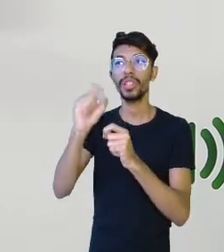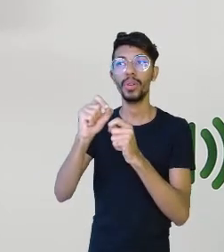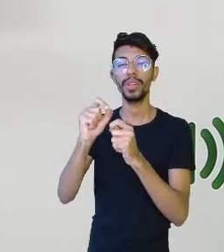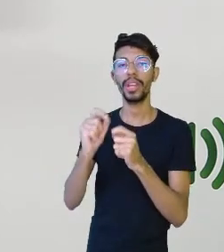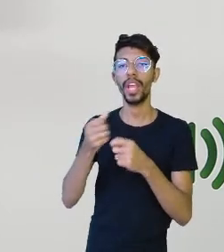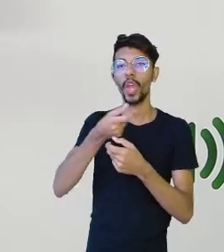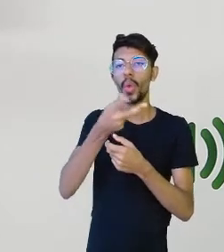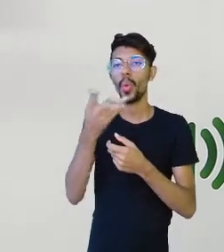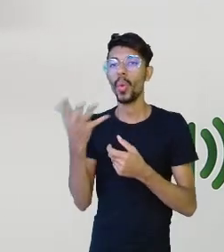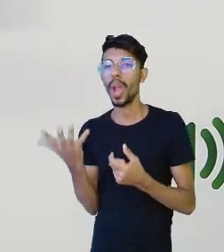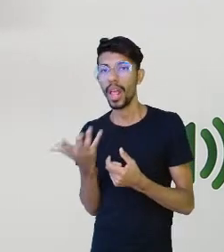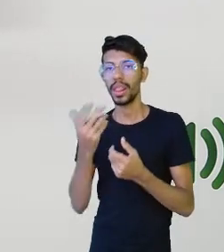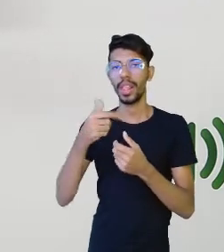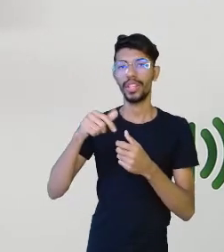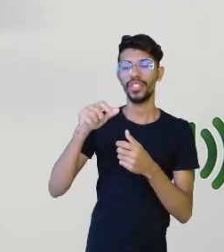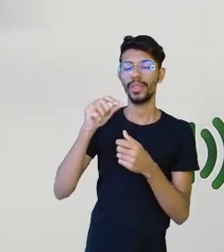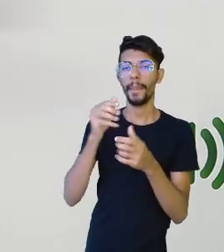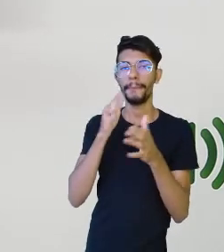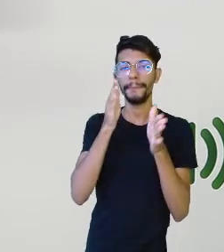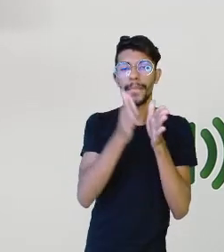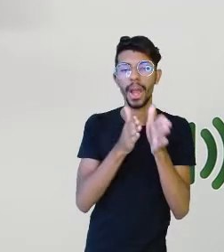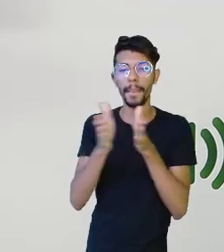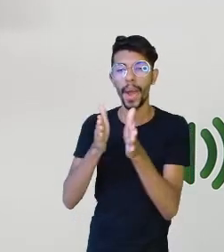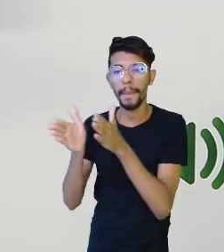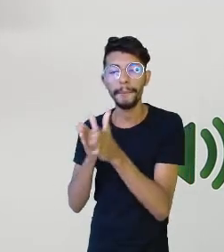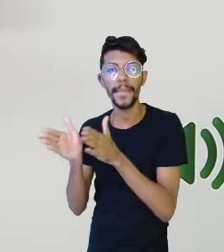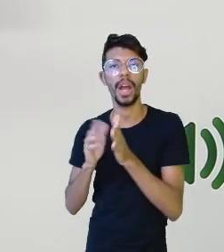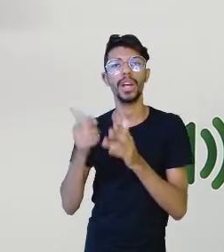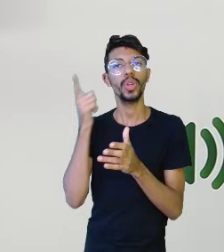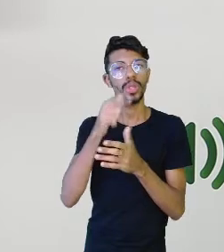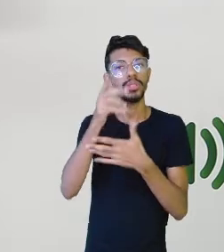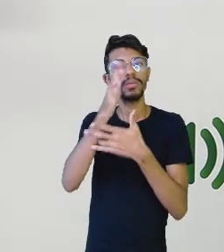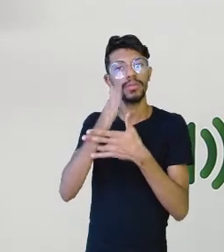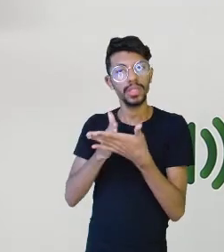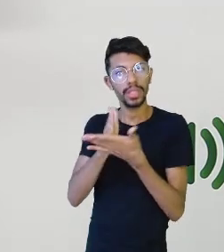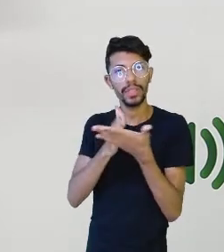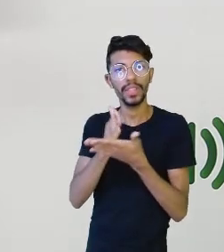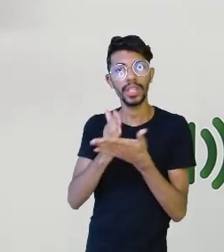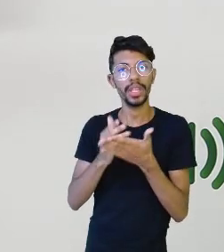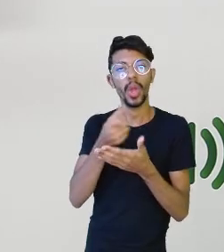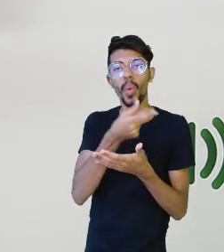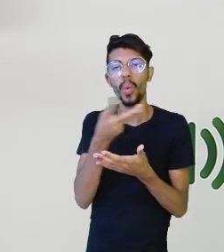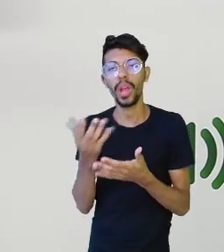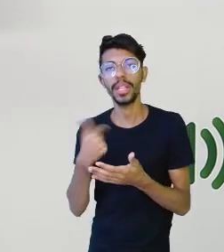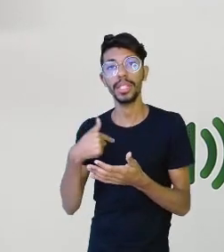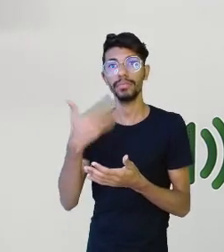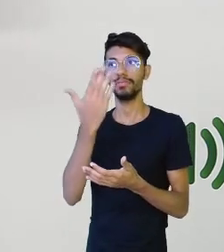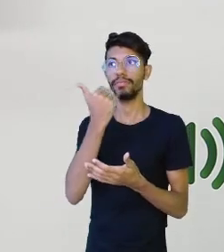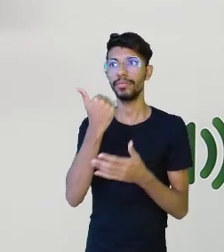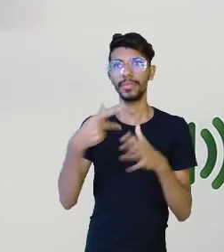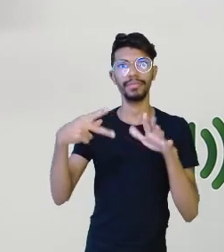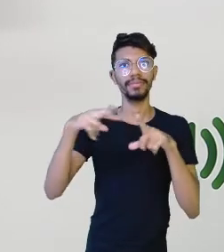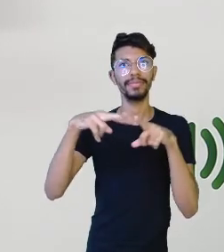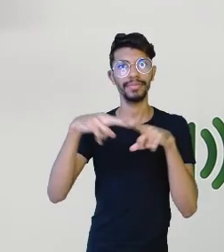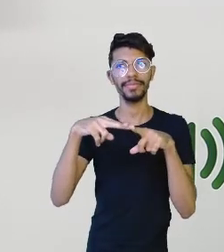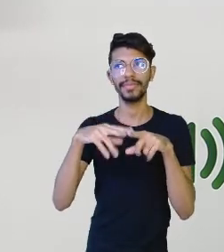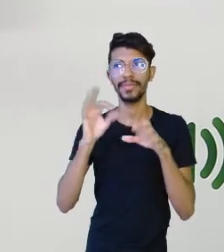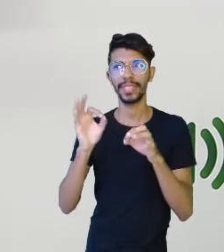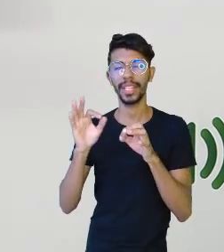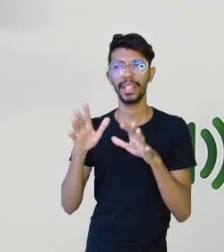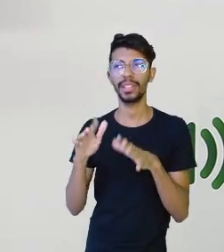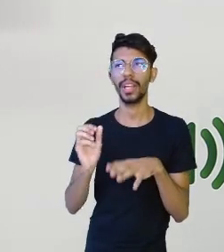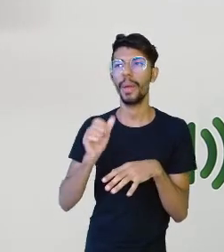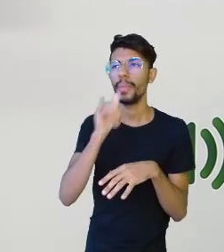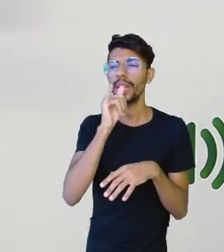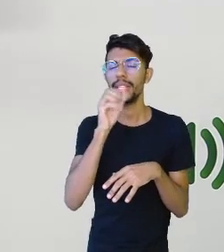foram consideradas do todo, quantas partes da pizza eu comi. No caso anterior, se